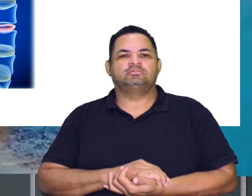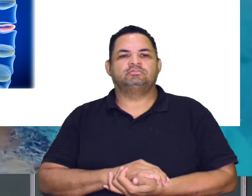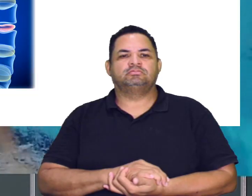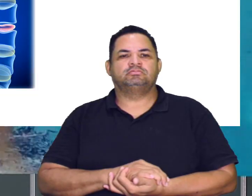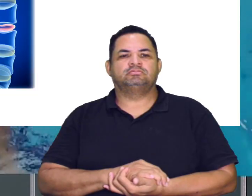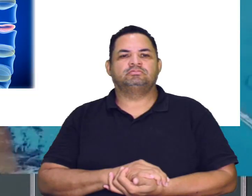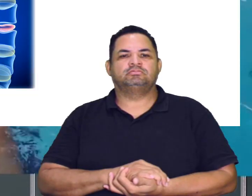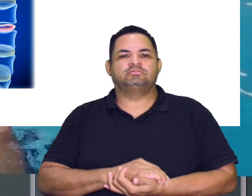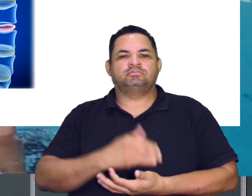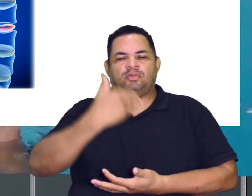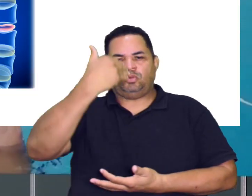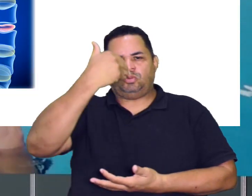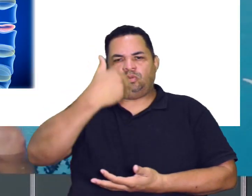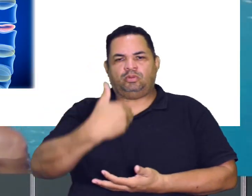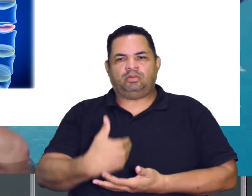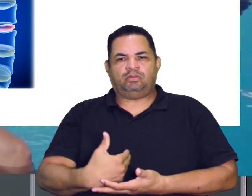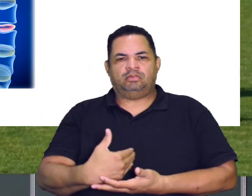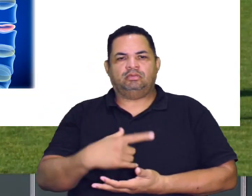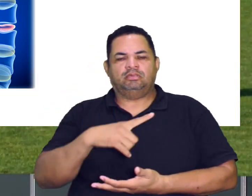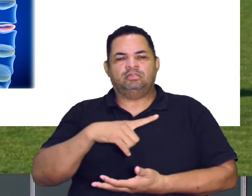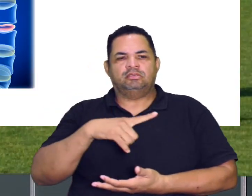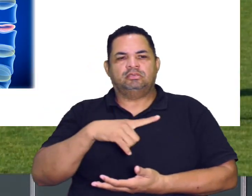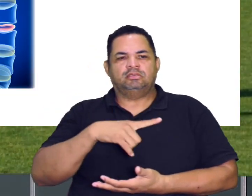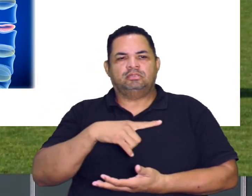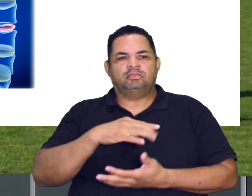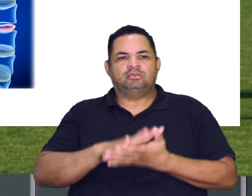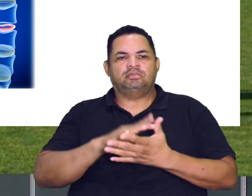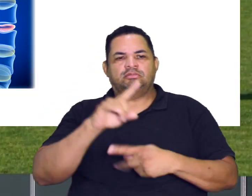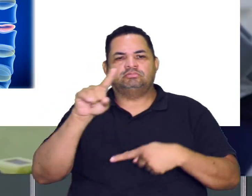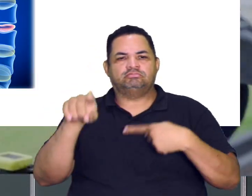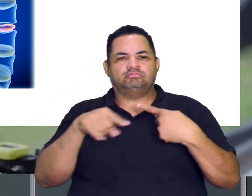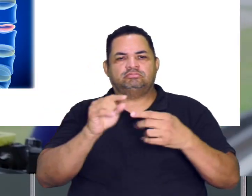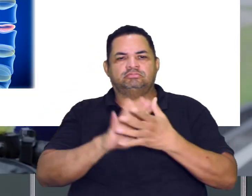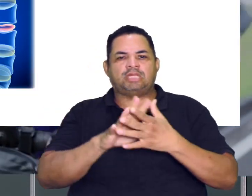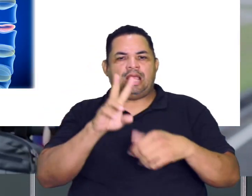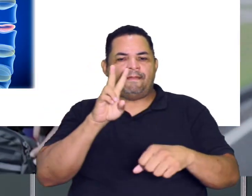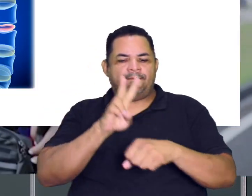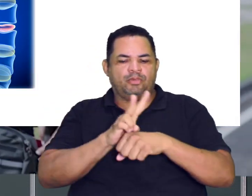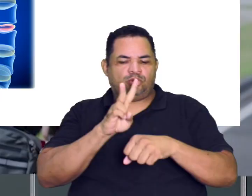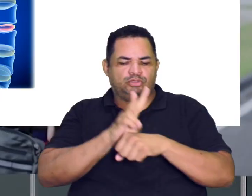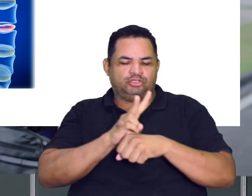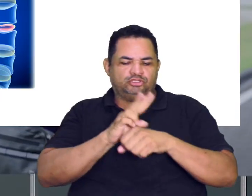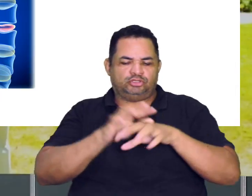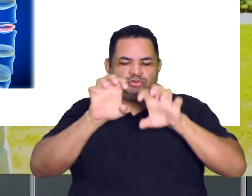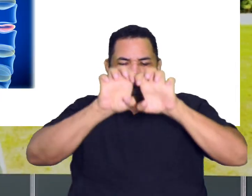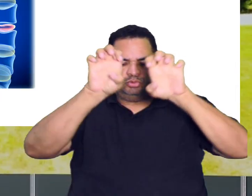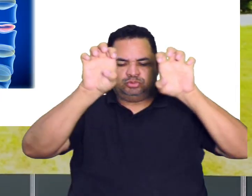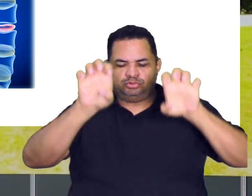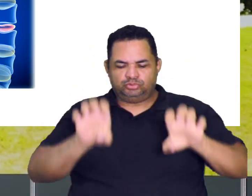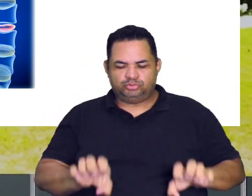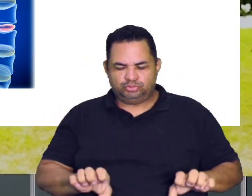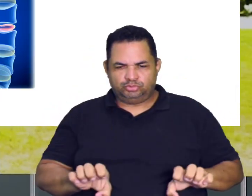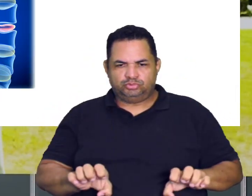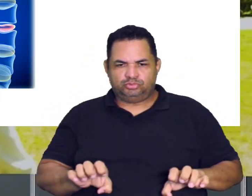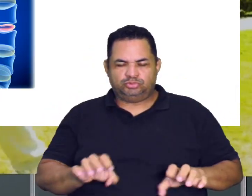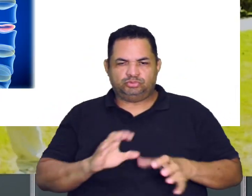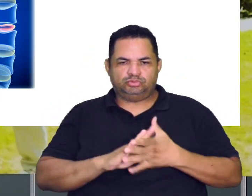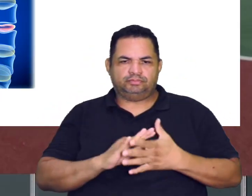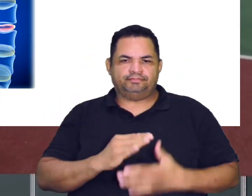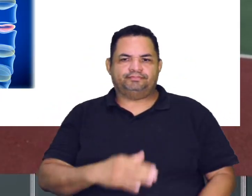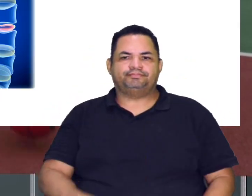só. A coluna vertebral, caríssimo estudante, ela tem como função proteger todas as estruturas neurais. A gente falou agora há